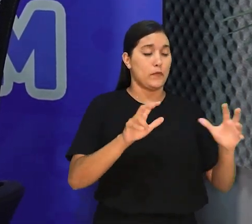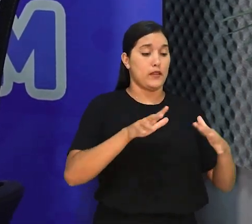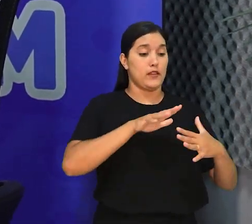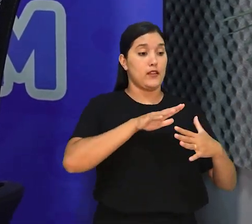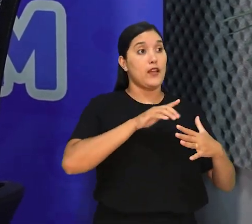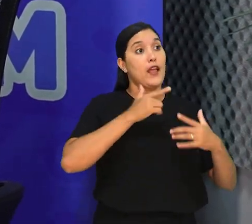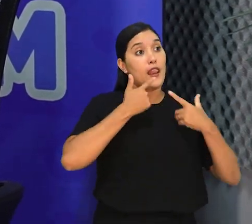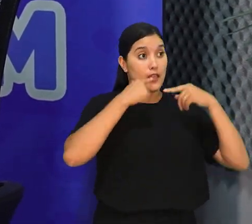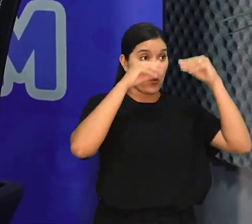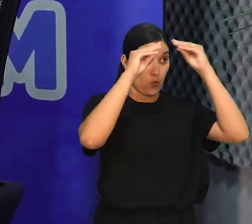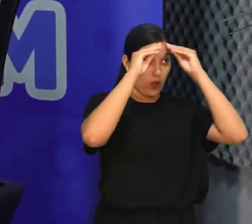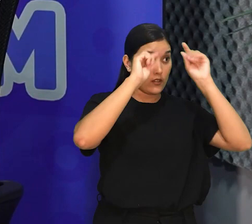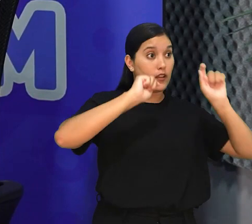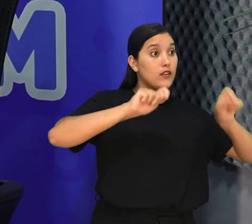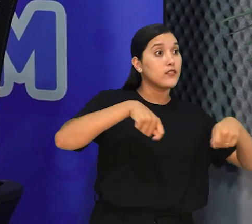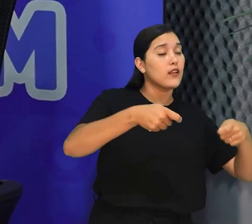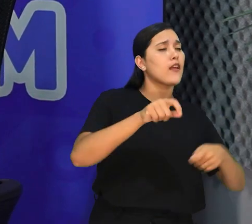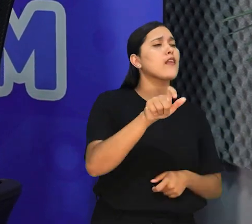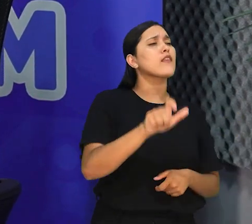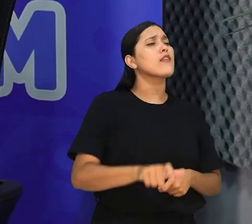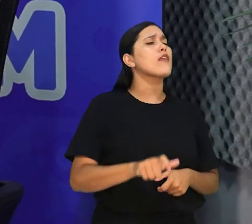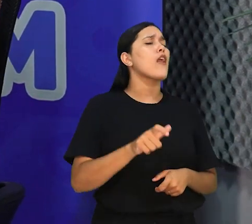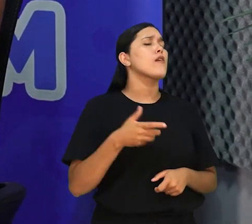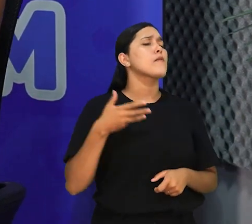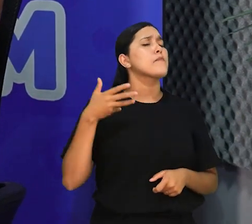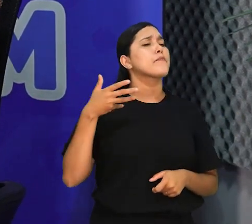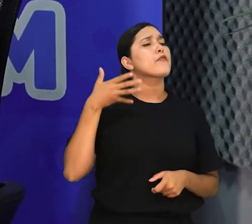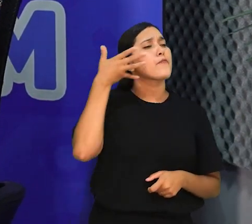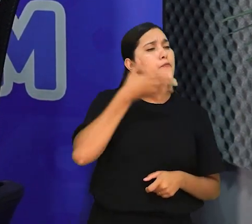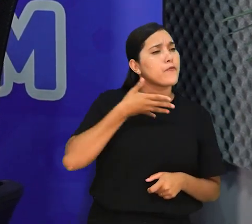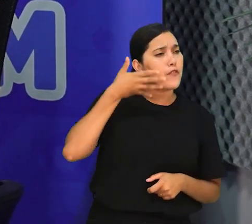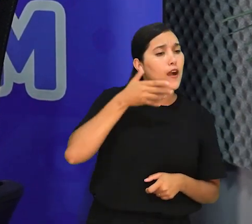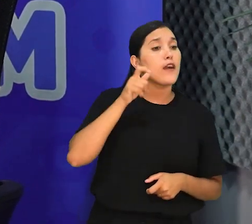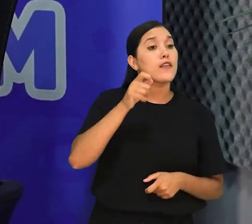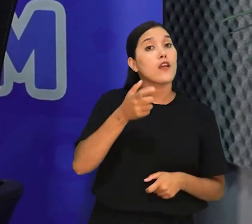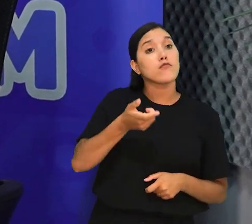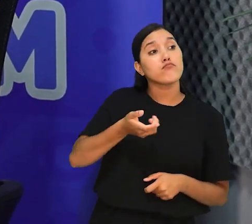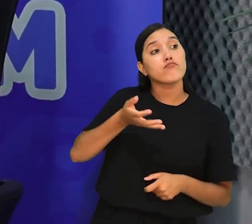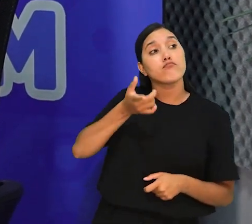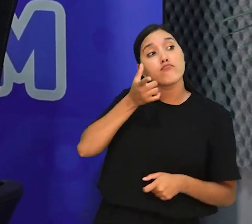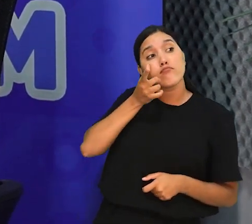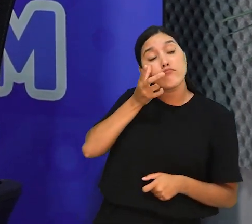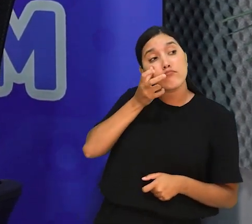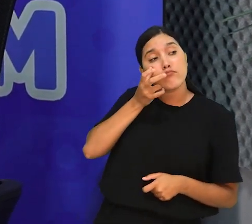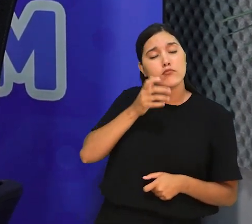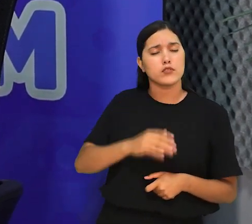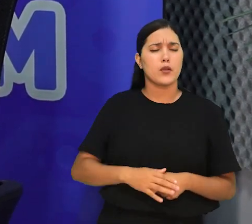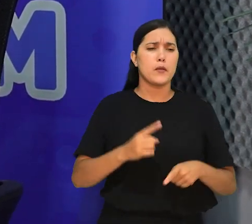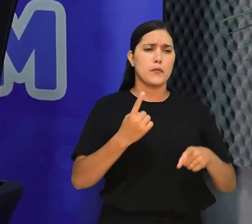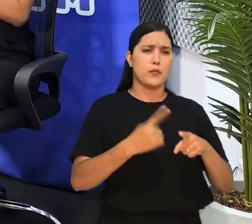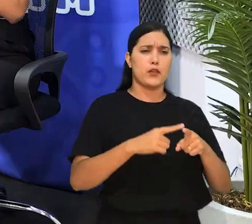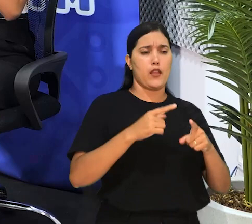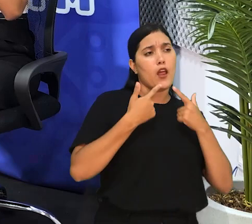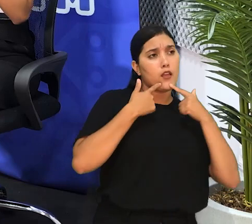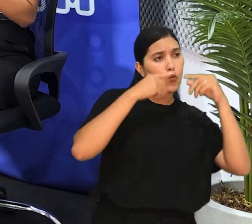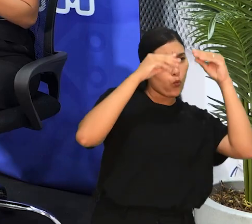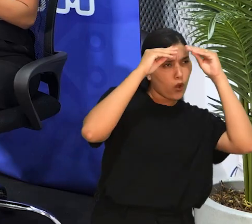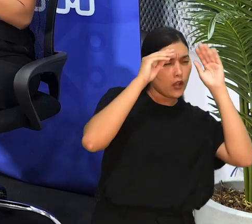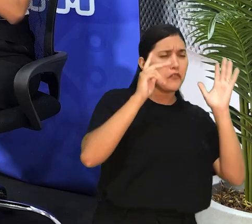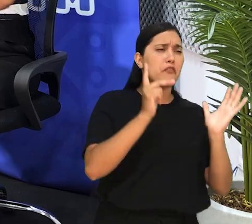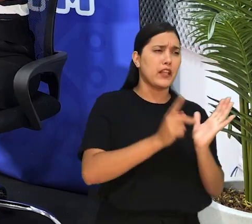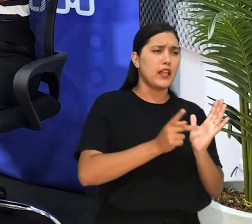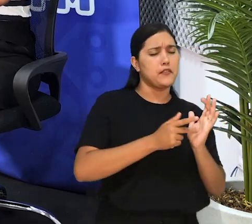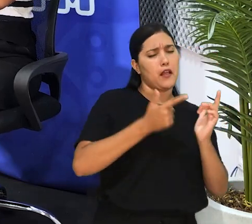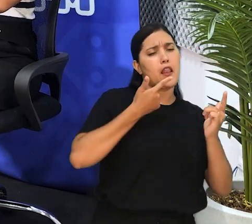da linguagem de sinais, quem é que fala e quem escuta, já que a linguagem em si, né, as línguas,